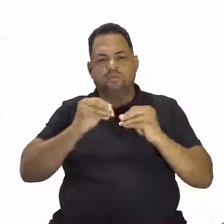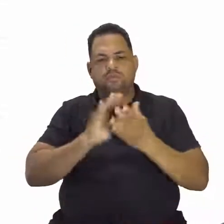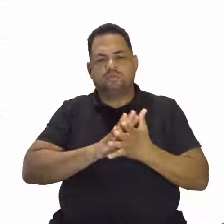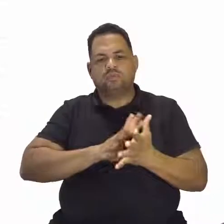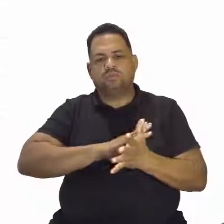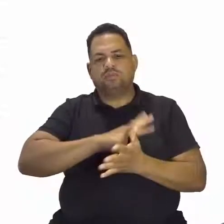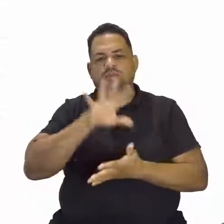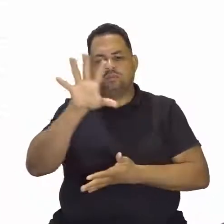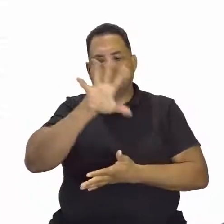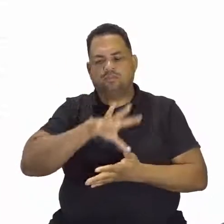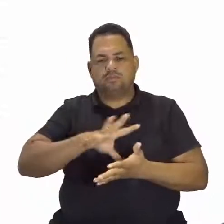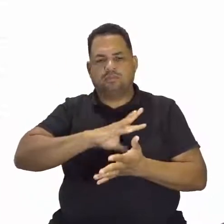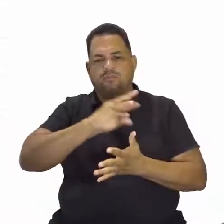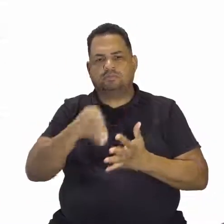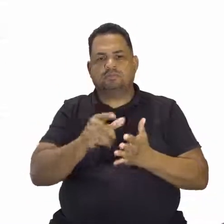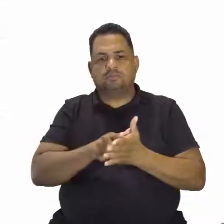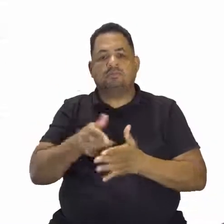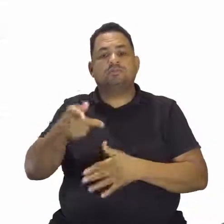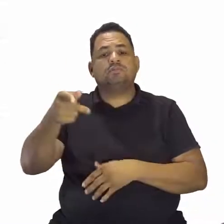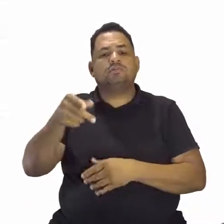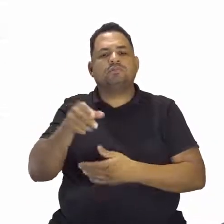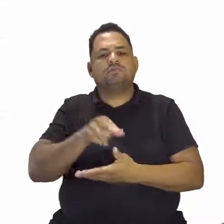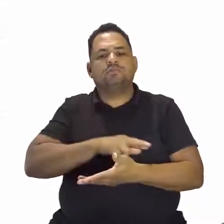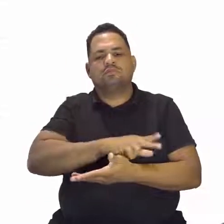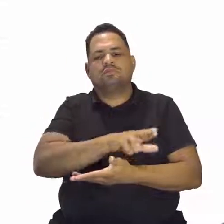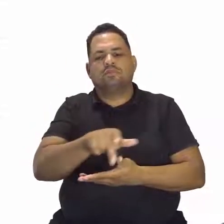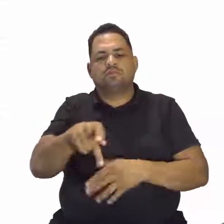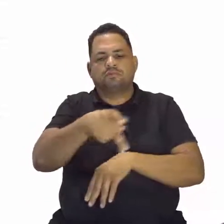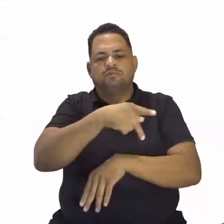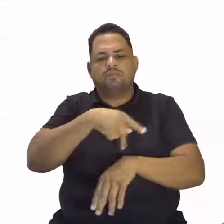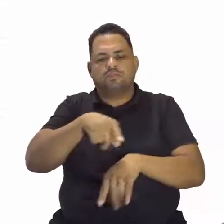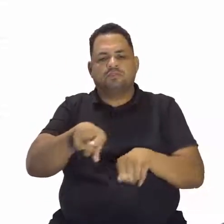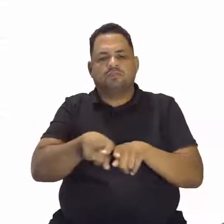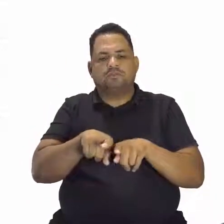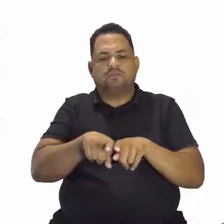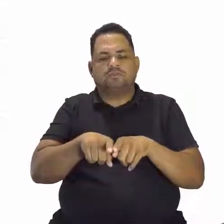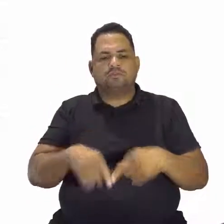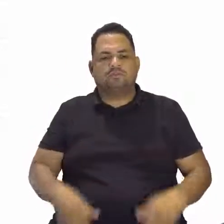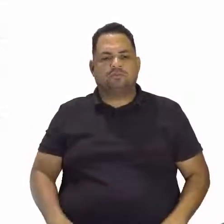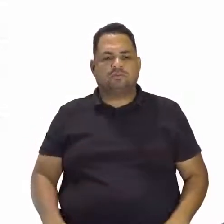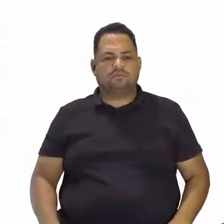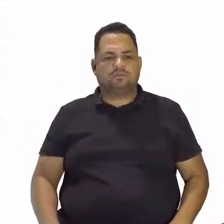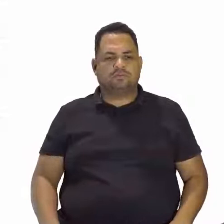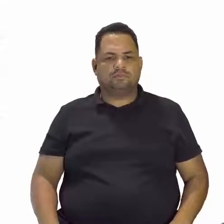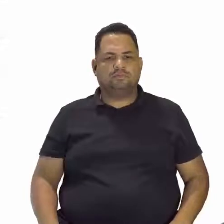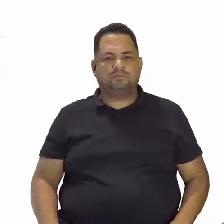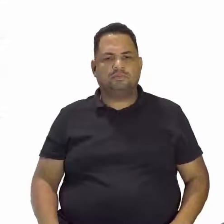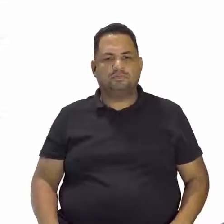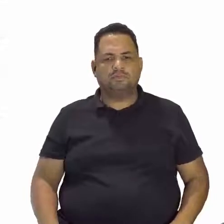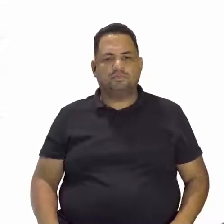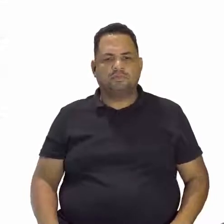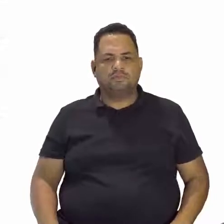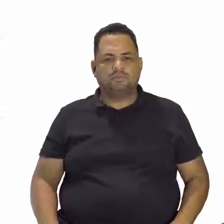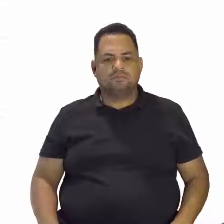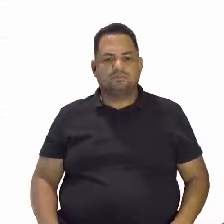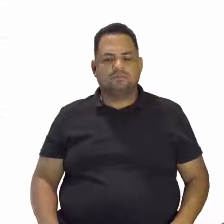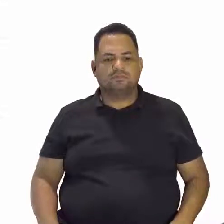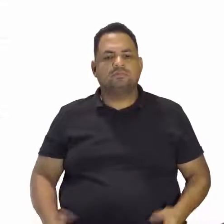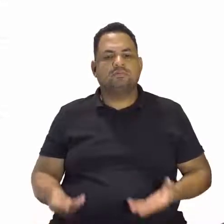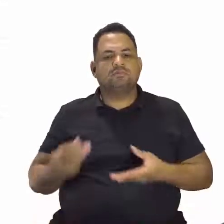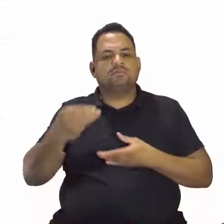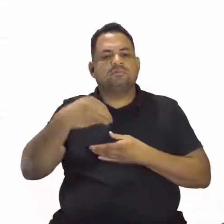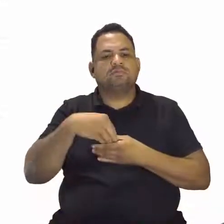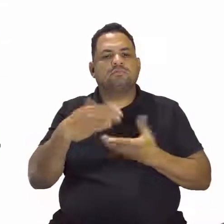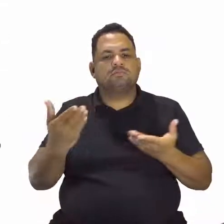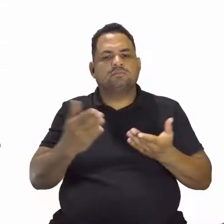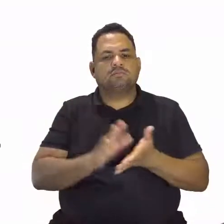brasileira quanto a internacional, né, a estrangeira, né, enfim, aqui não é brasileira, mas que tá aqui, né,